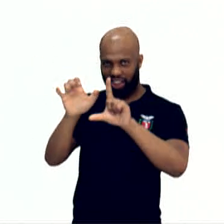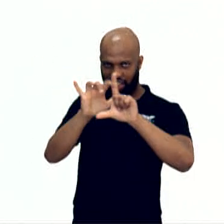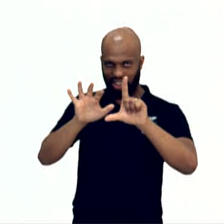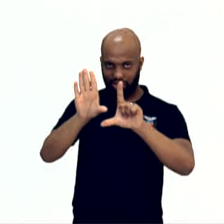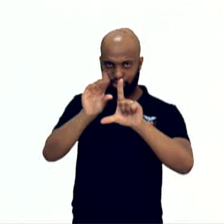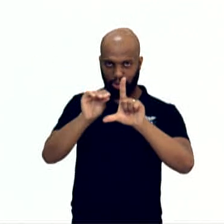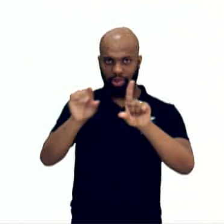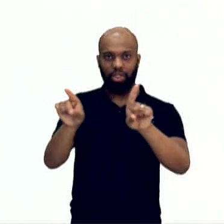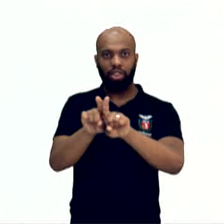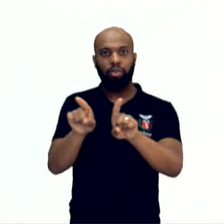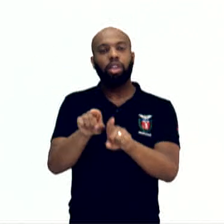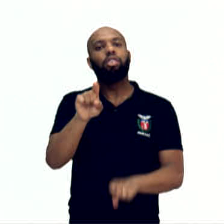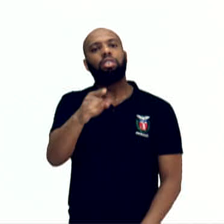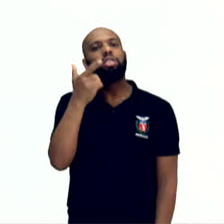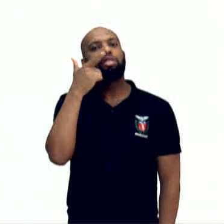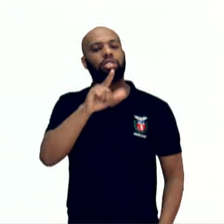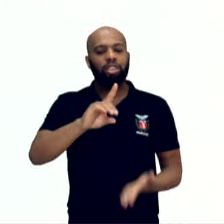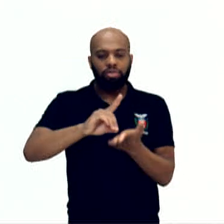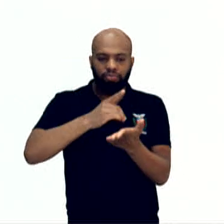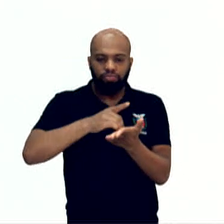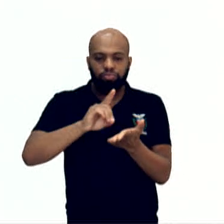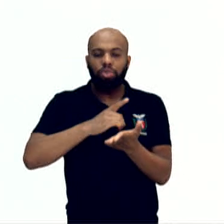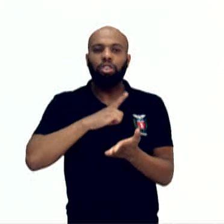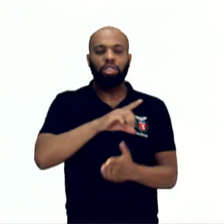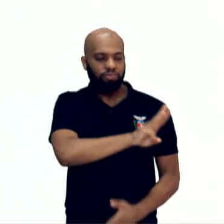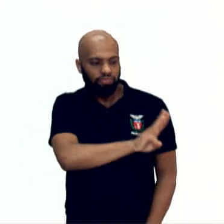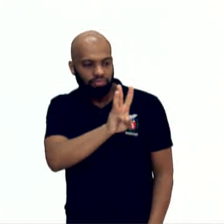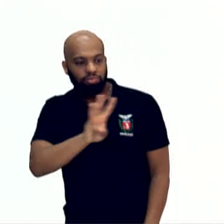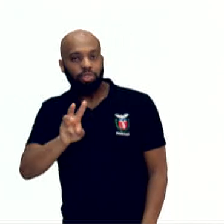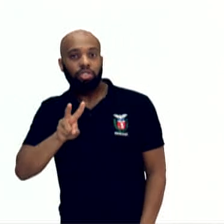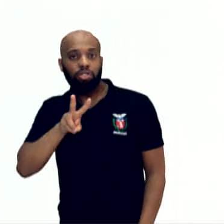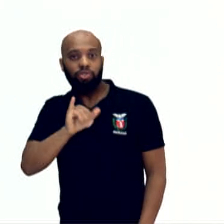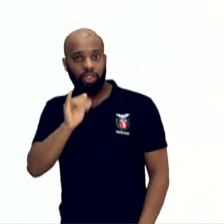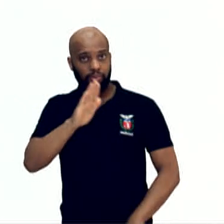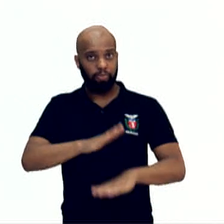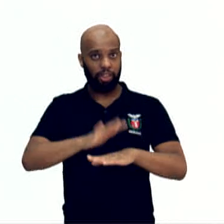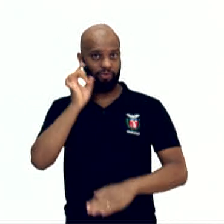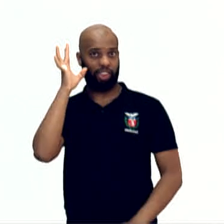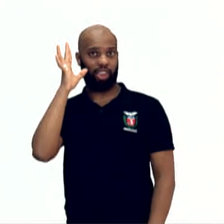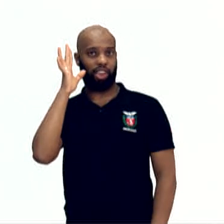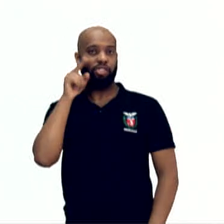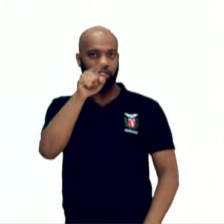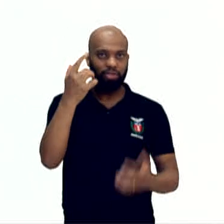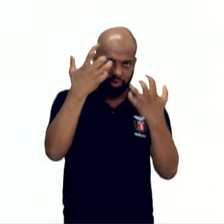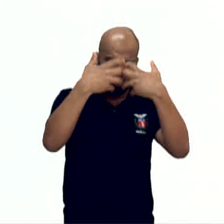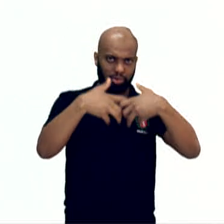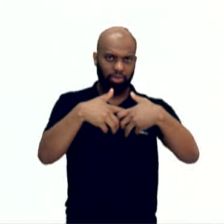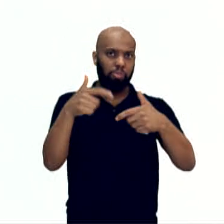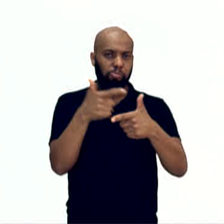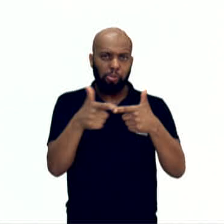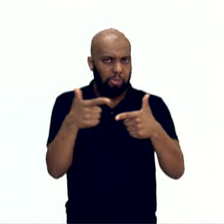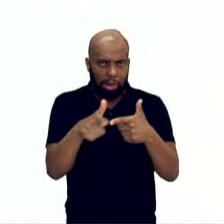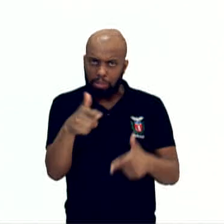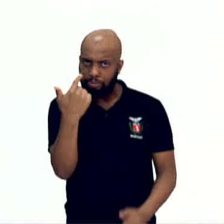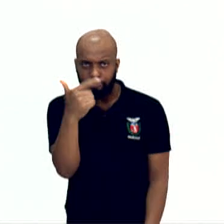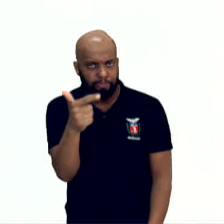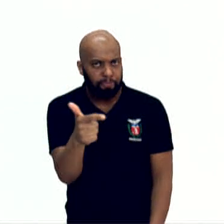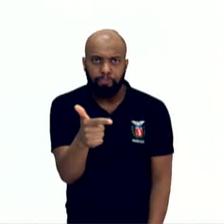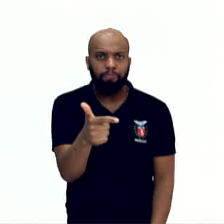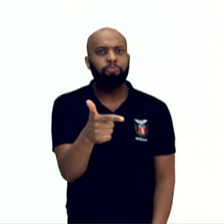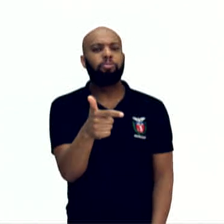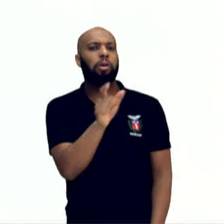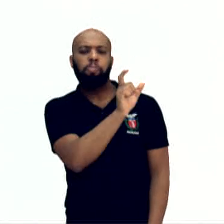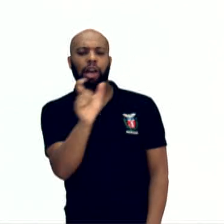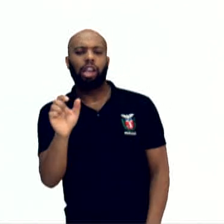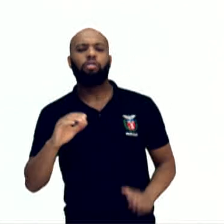código. E ali você encontra um dicionário linkado que vai auxiliar a reflexão. Então não tem problema se você não encontrar todas